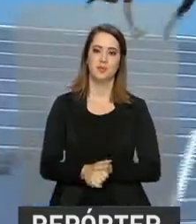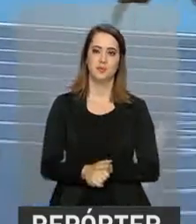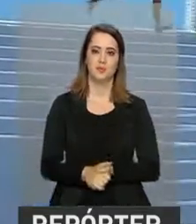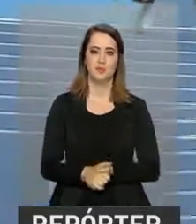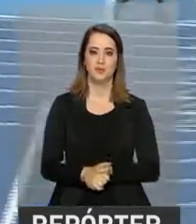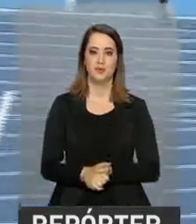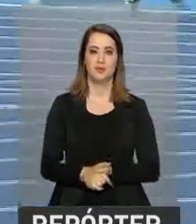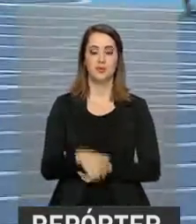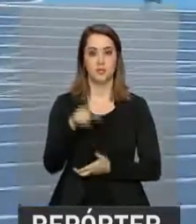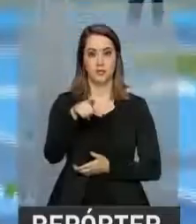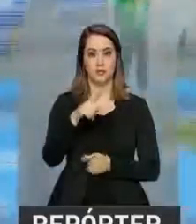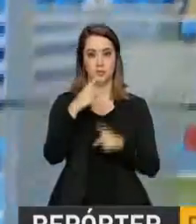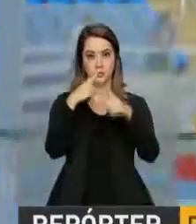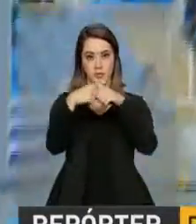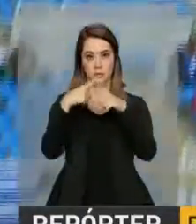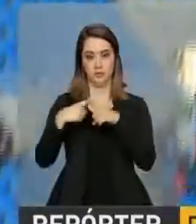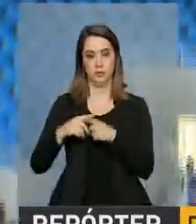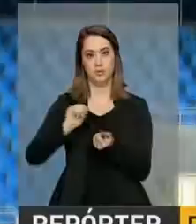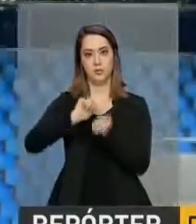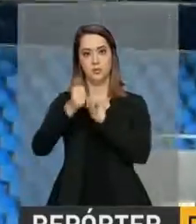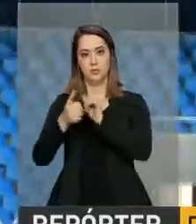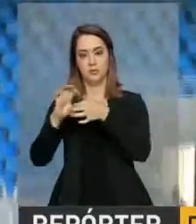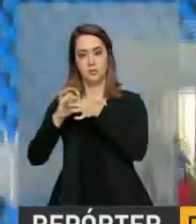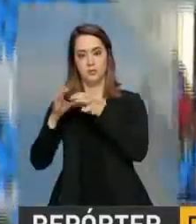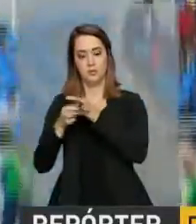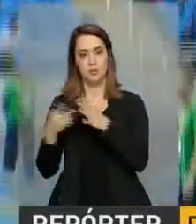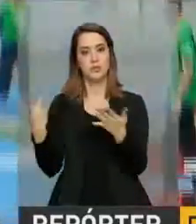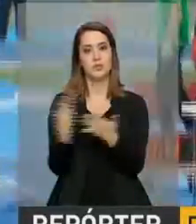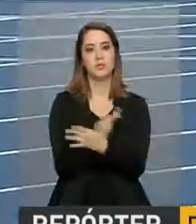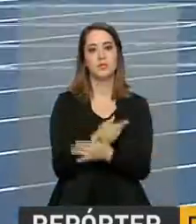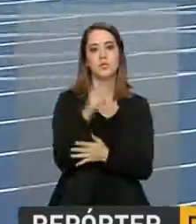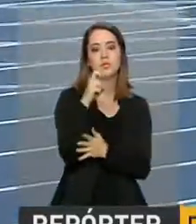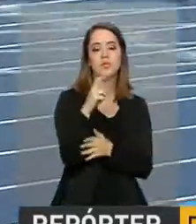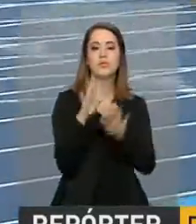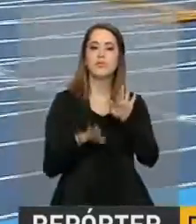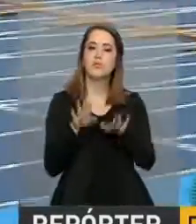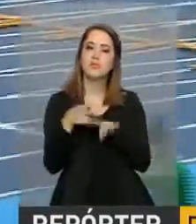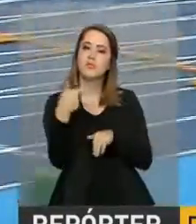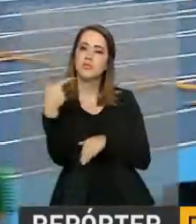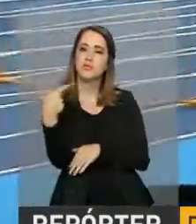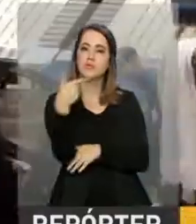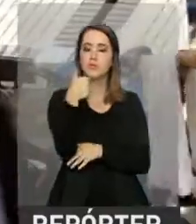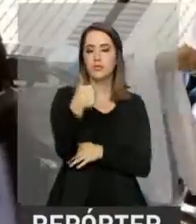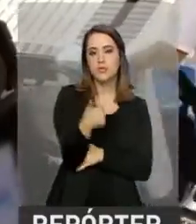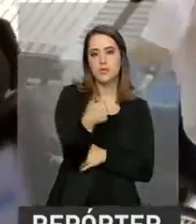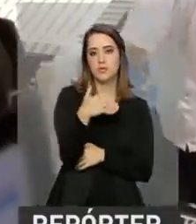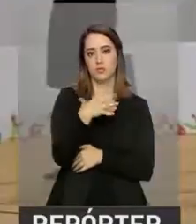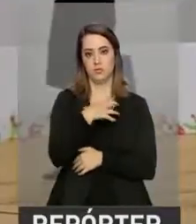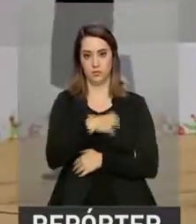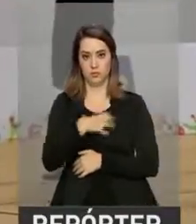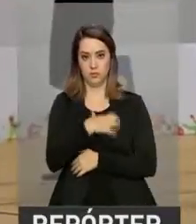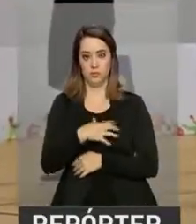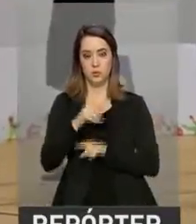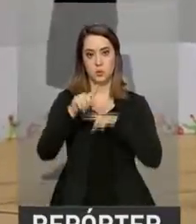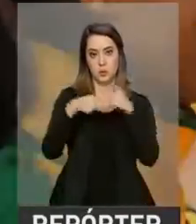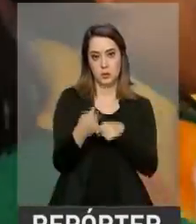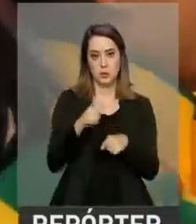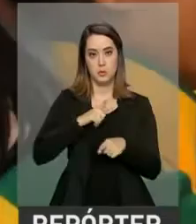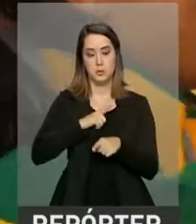os jogos olímpicos no brasil serão realizados entre 5 e 21 de agosto os jogos paralímpicos